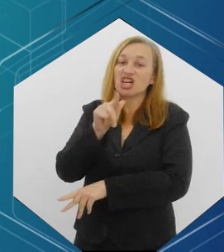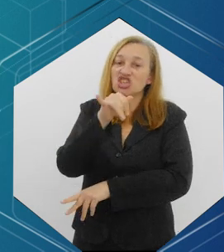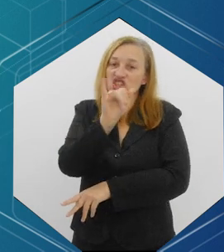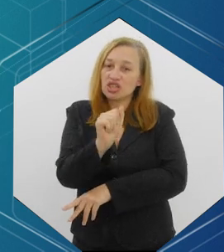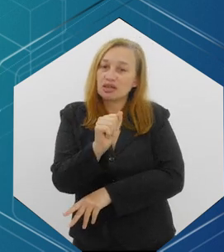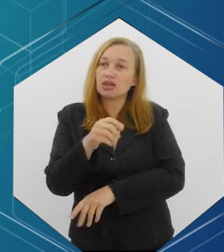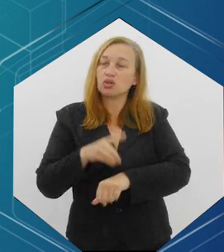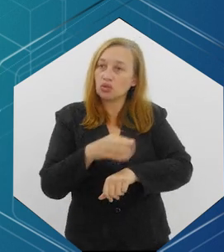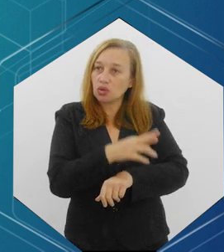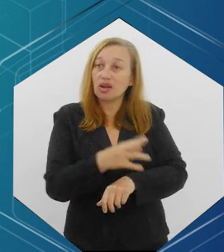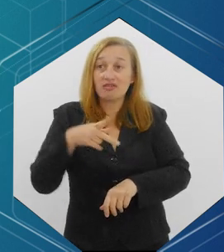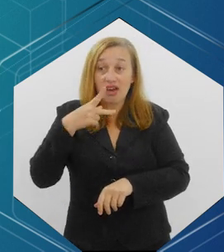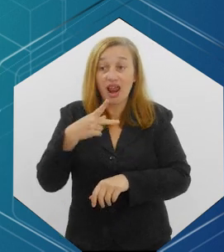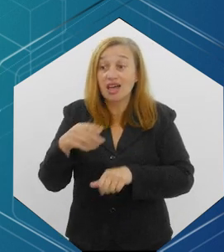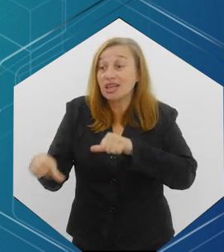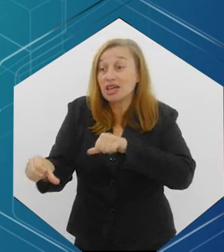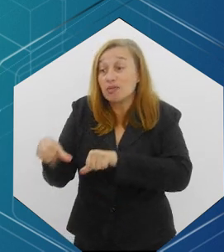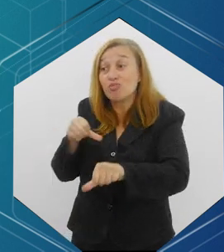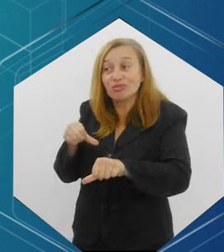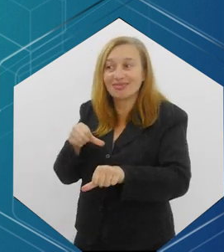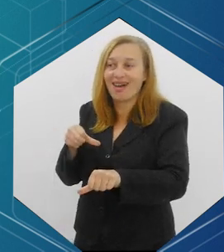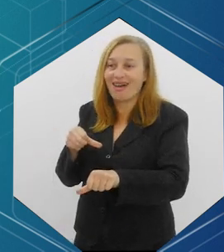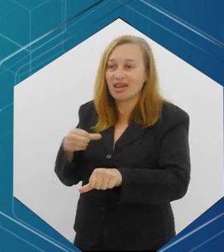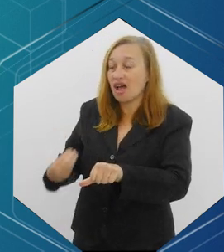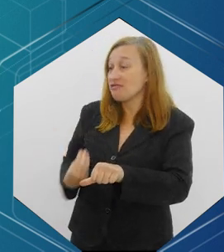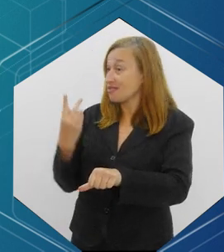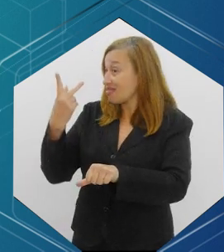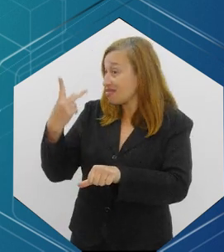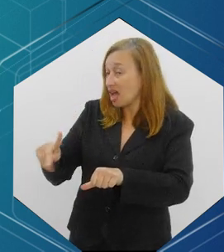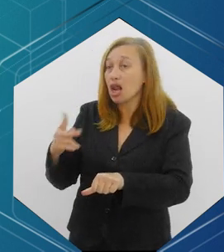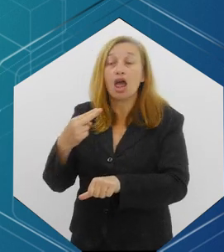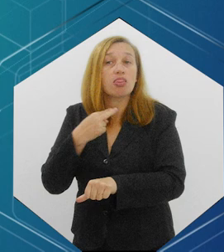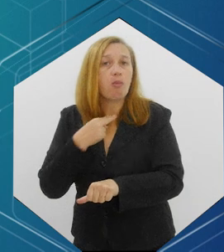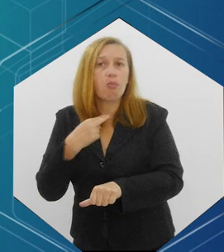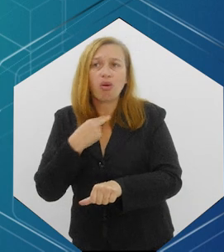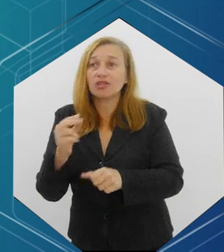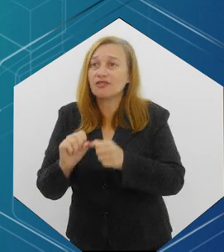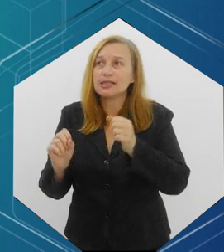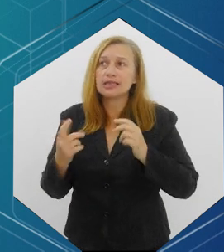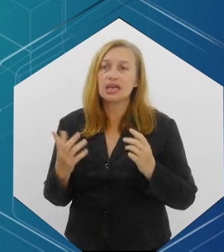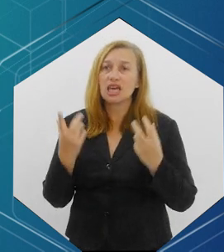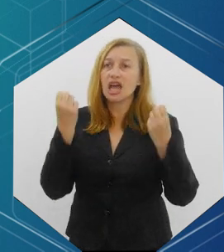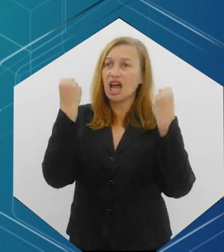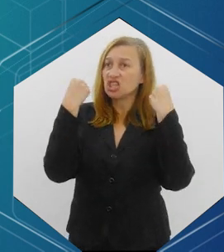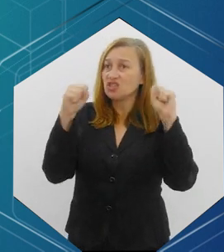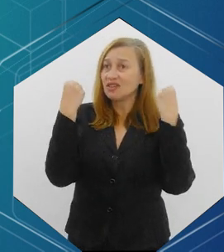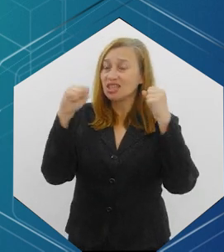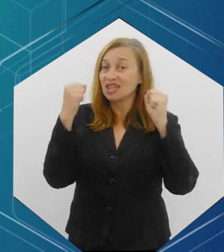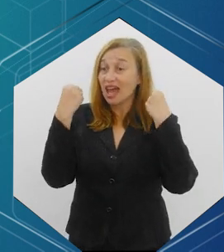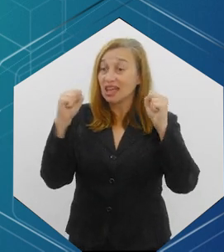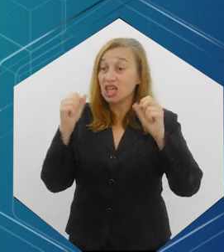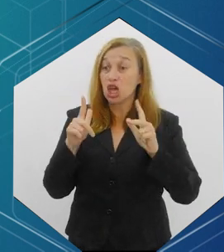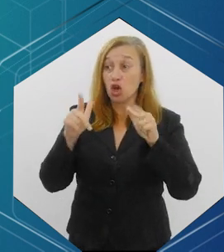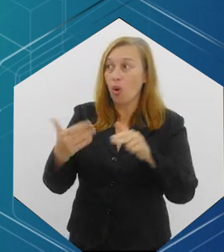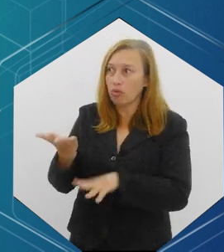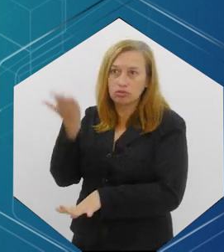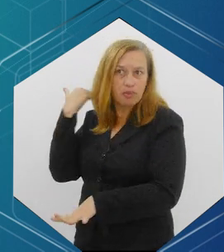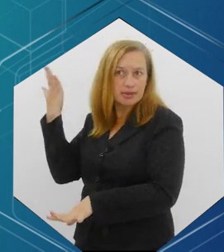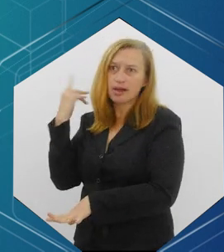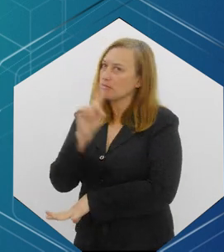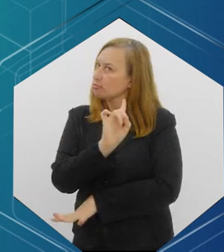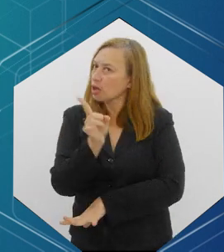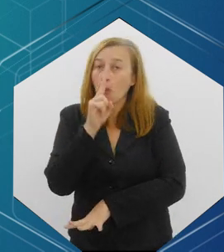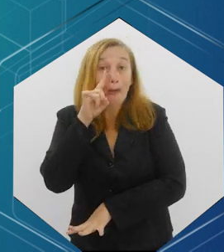que a doutora Gina falou. Eu tenho que mudar a atividade desse paciente. Ele não pode mais fazer uma atividade de alto